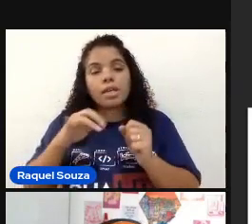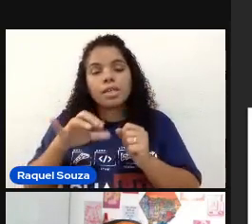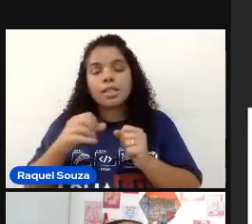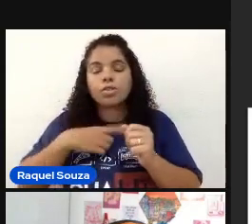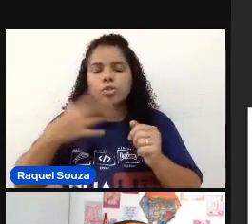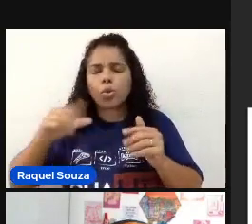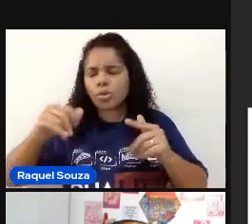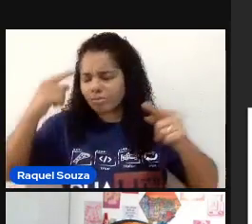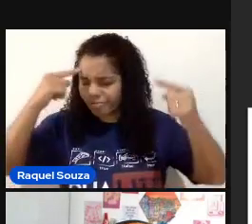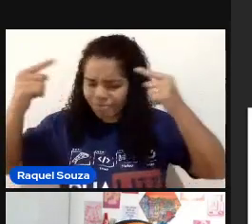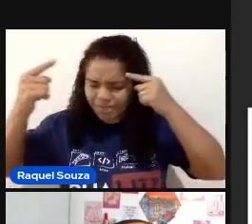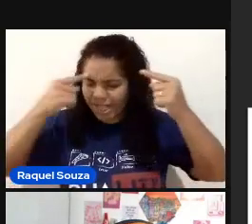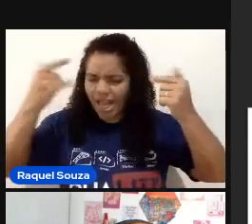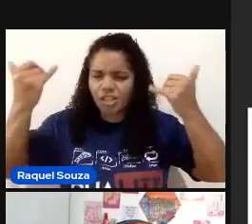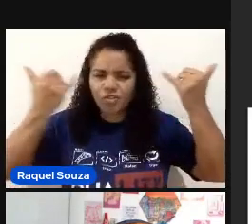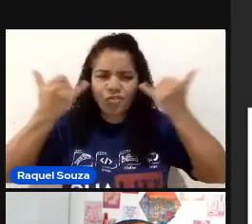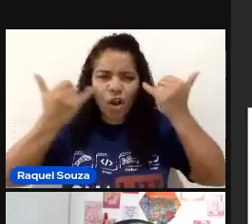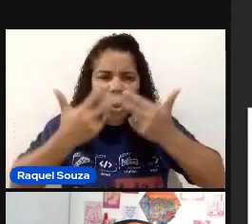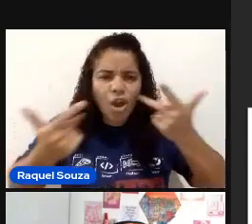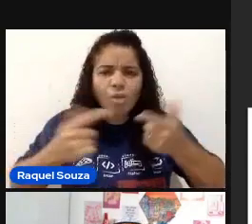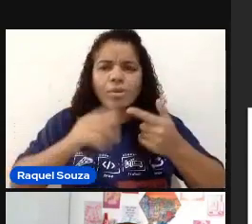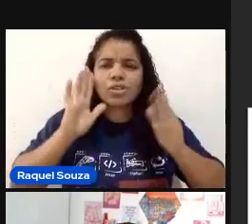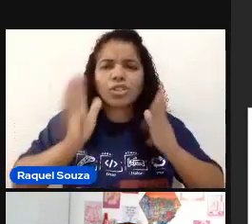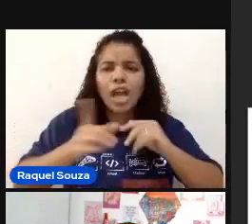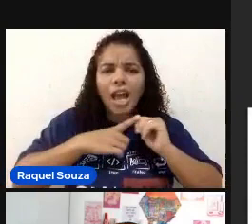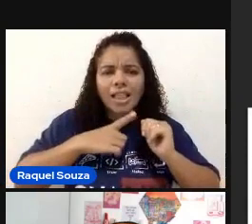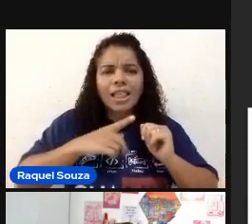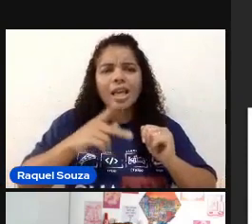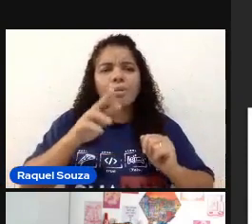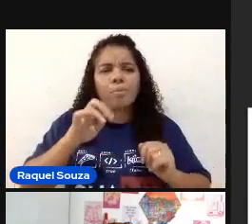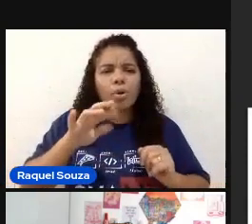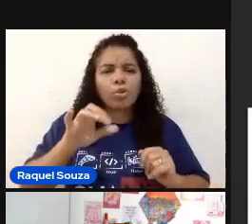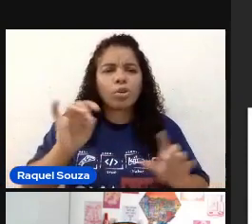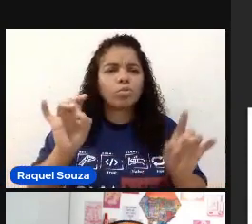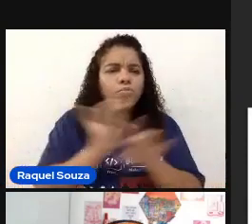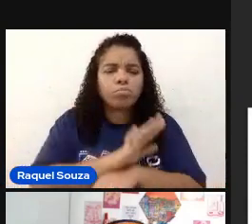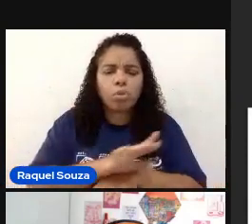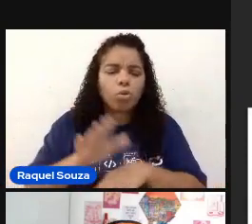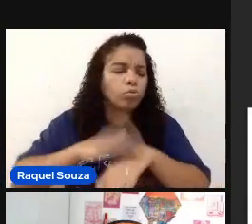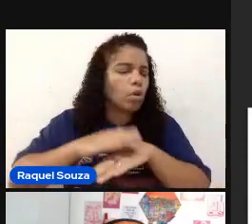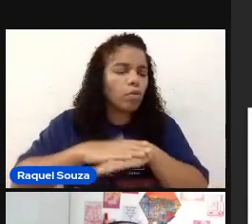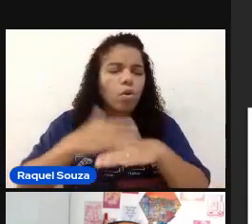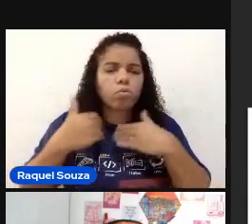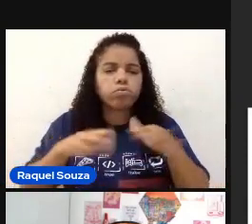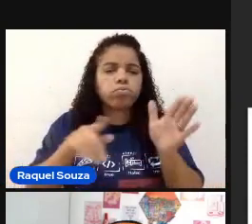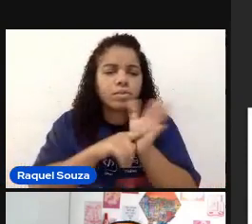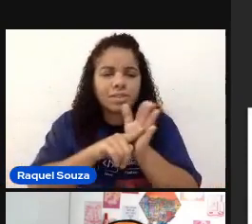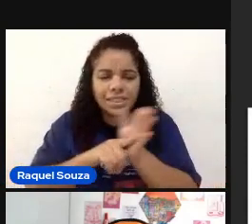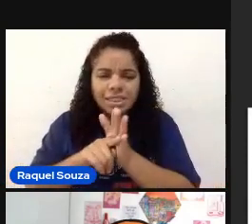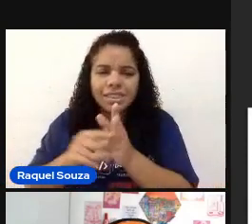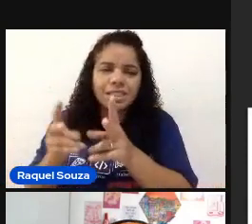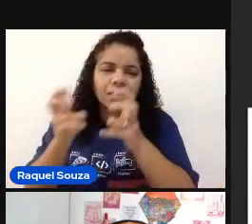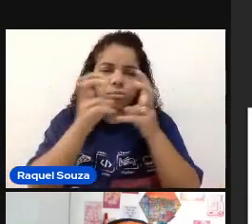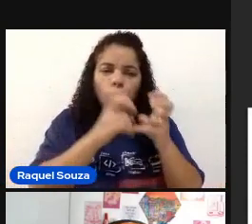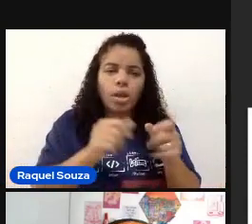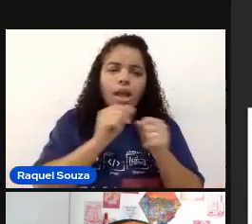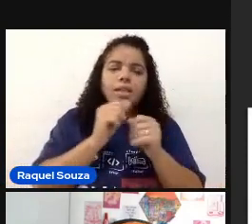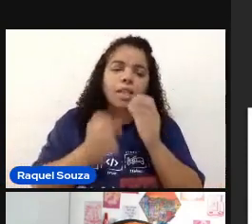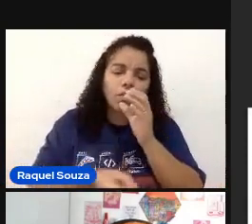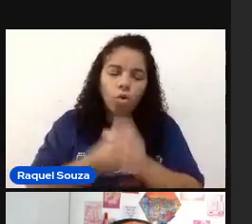essas informações, eu já tenho um protótipo pronto, então eu vou começar a explorá-lo. E a partir dali eu vou criando essa